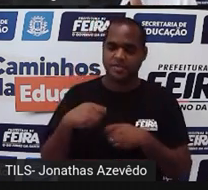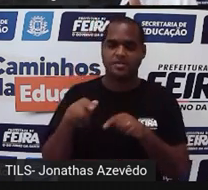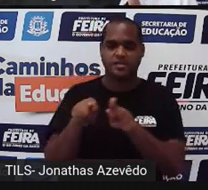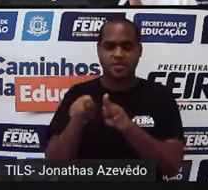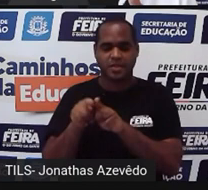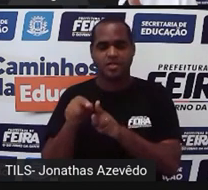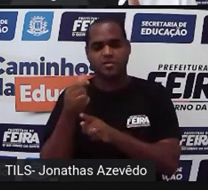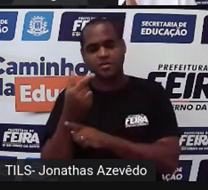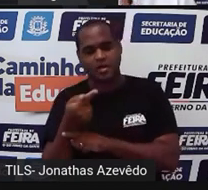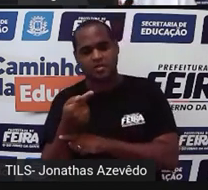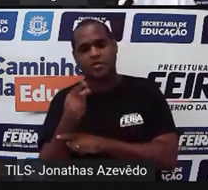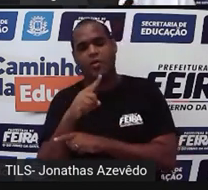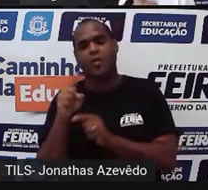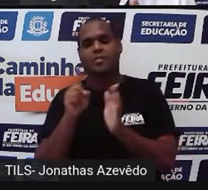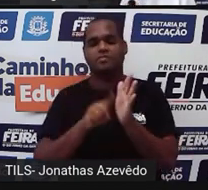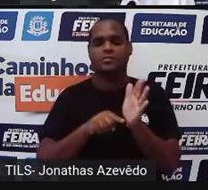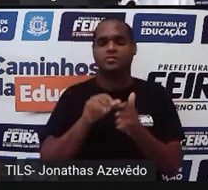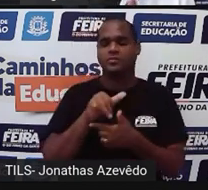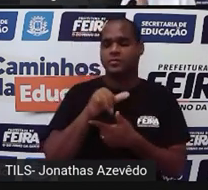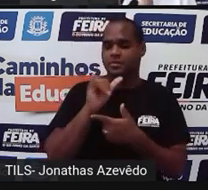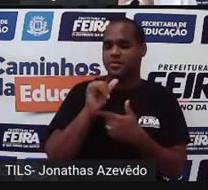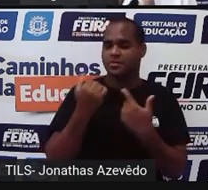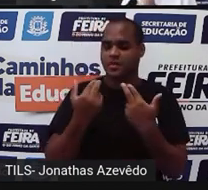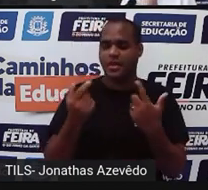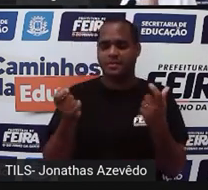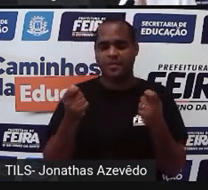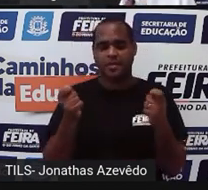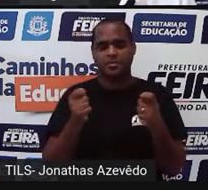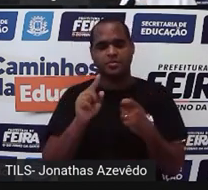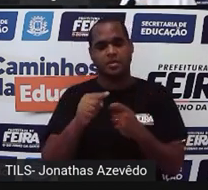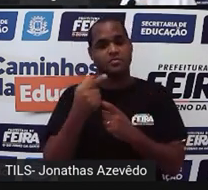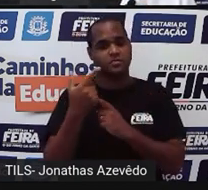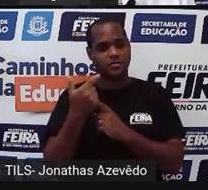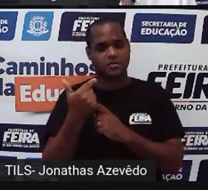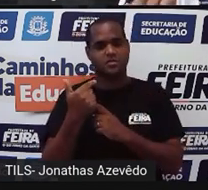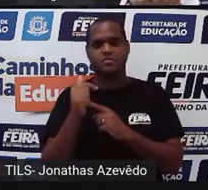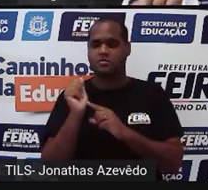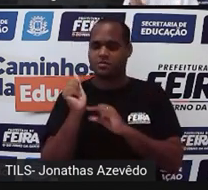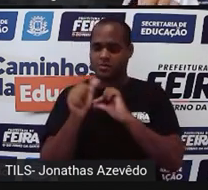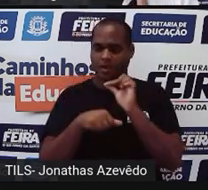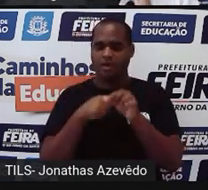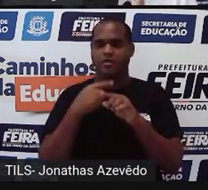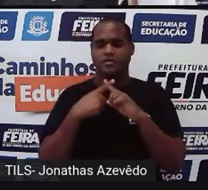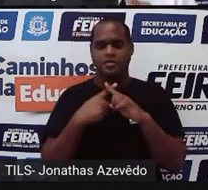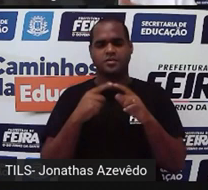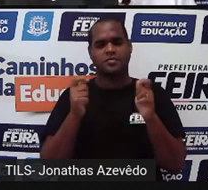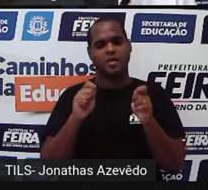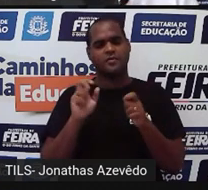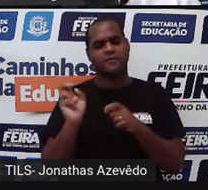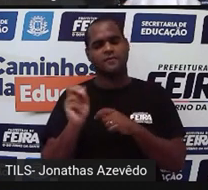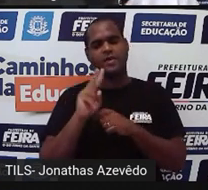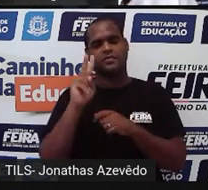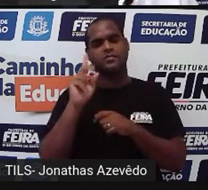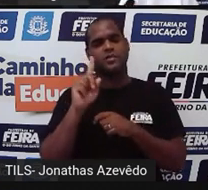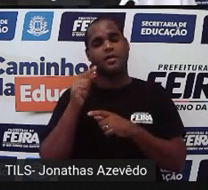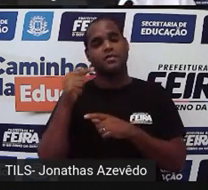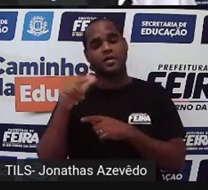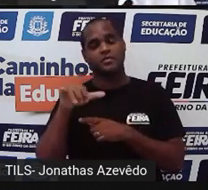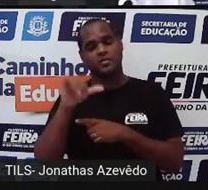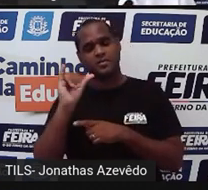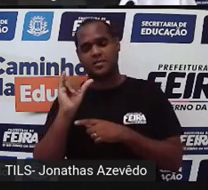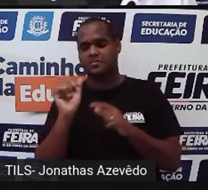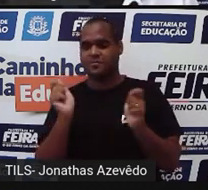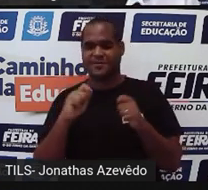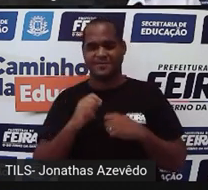tanto o 7 quanto o menos Y. Por quê? Porque o 12 multiplicava X. E X está valendo todo o 7 menos Y,